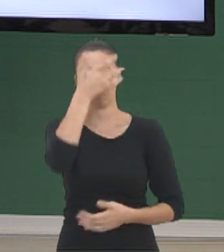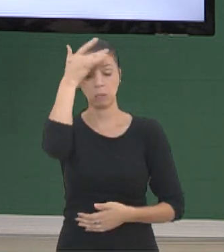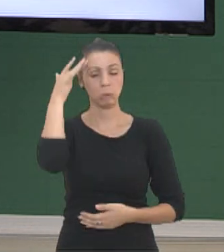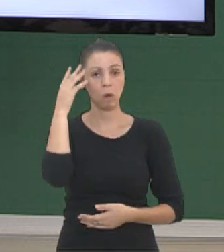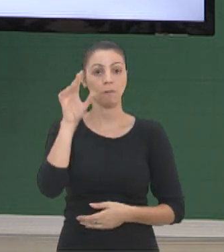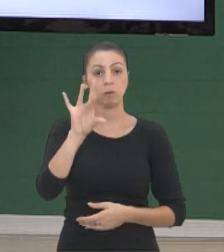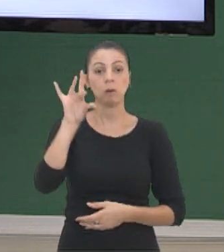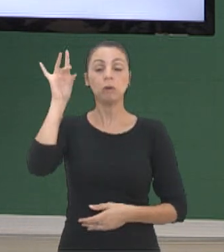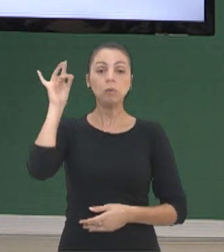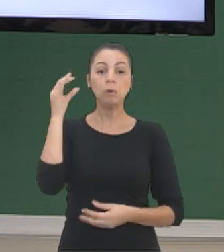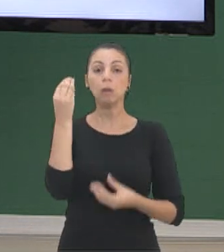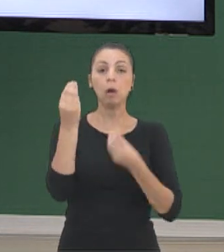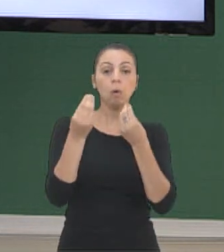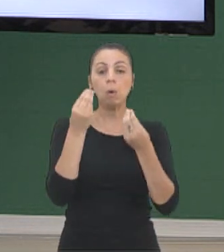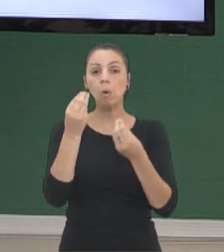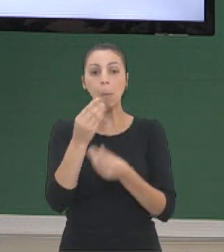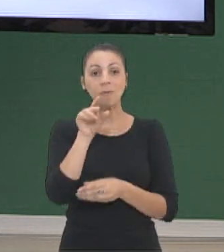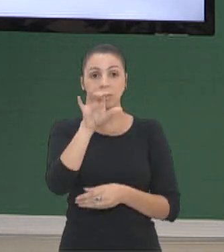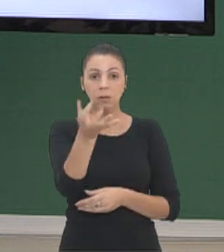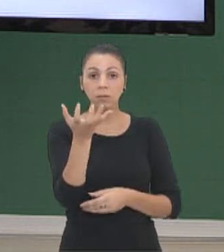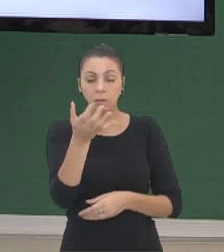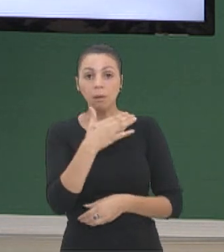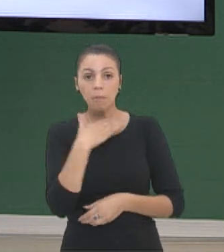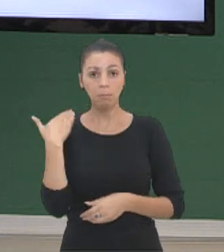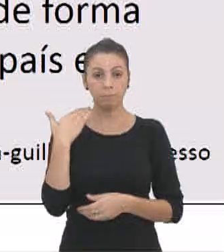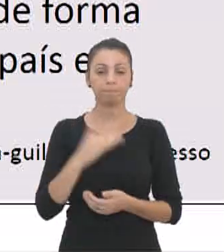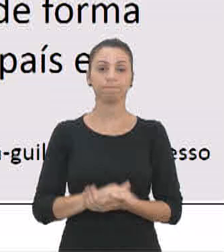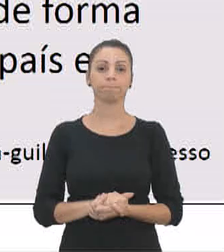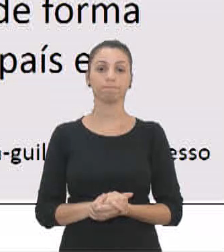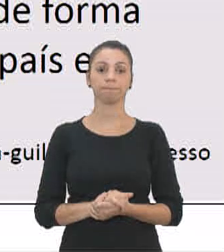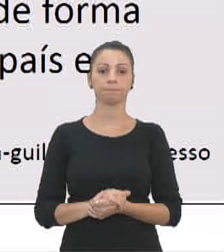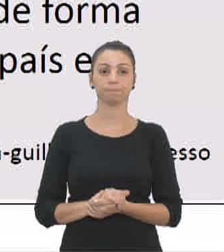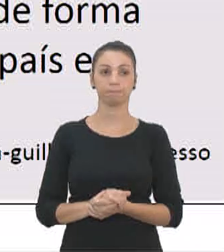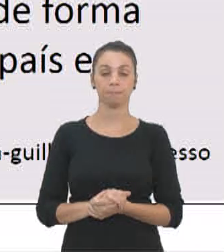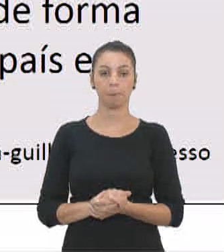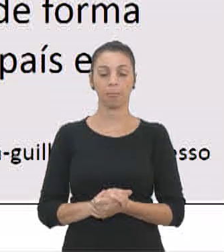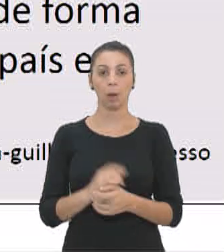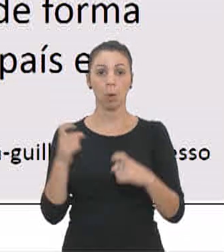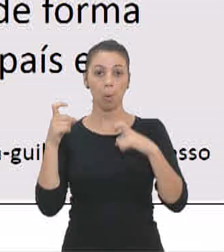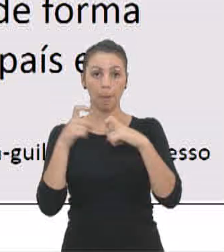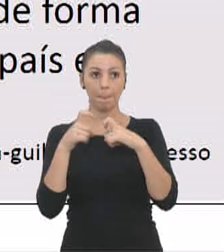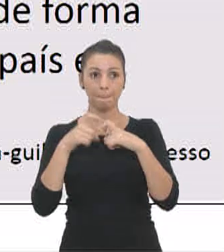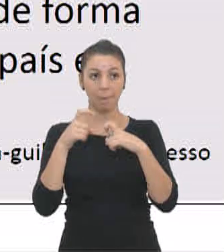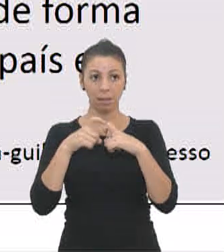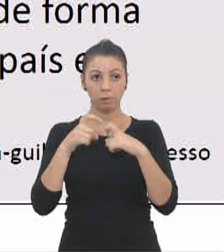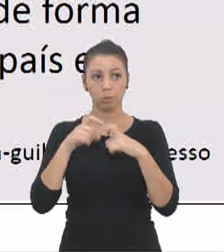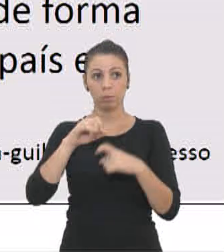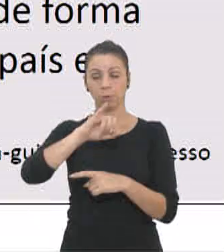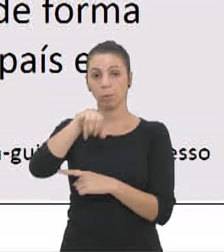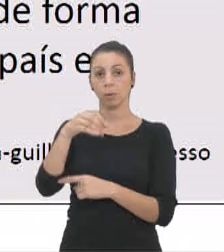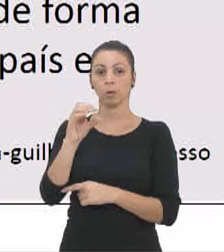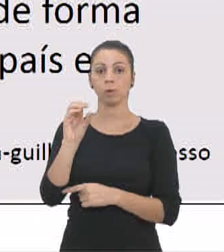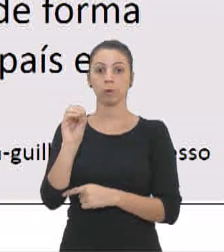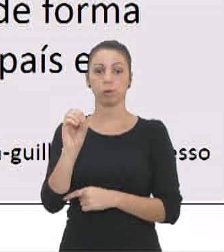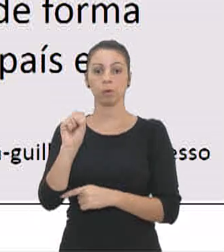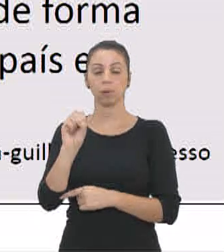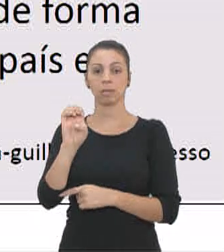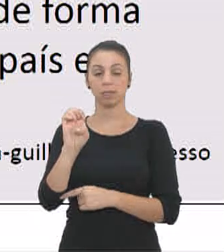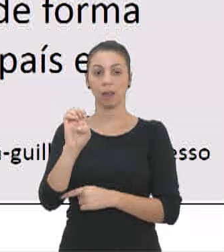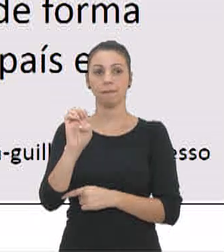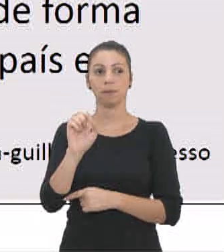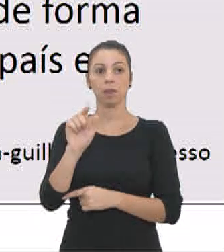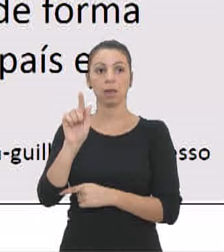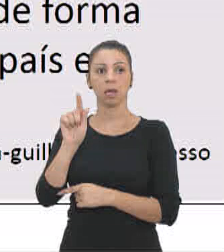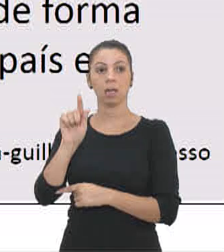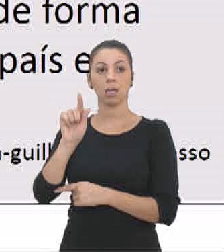você queria pagar a tua pena. O médico e político Joseph Guillotin, por isso que veio o nome de guilhotina,